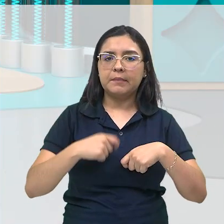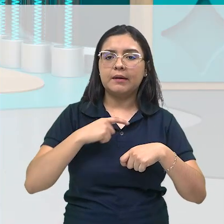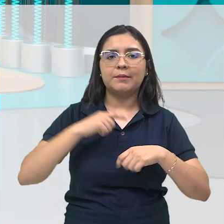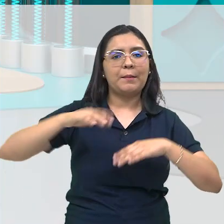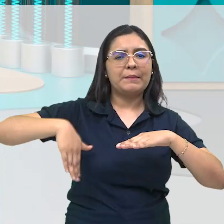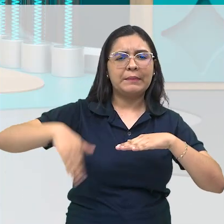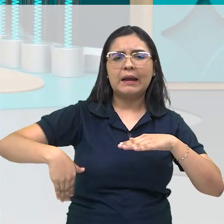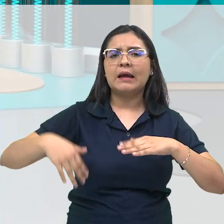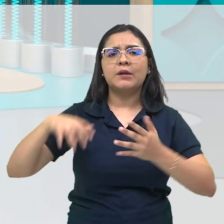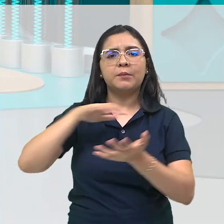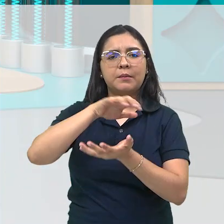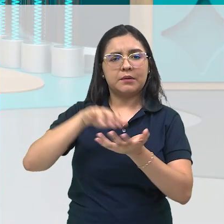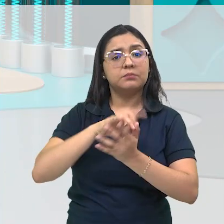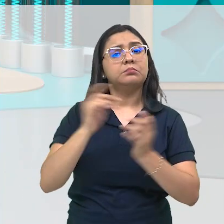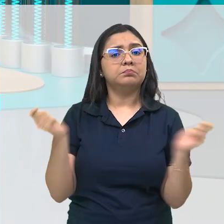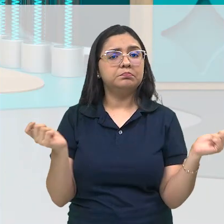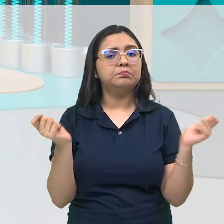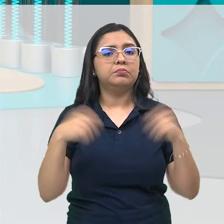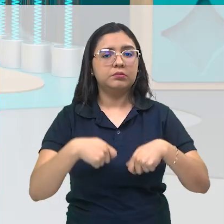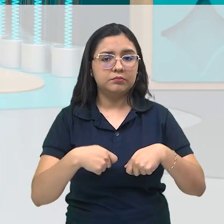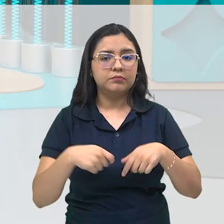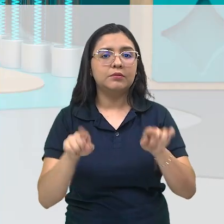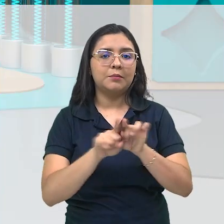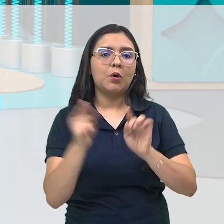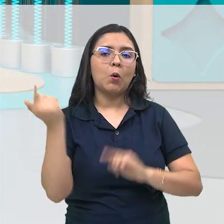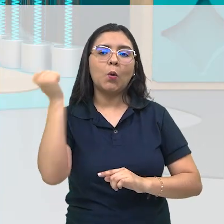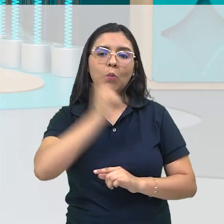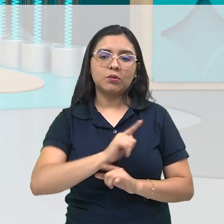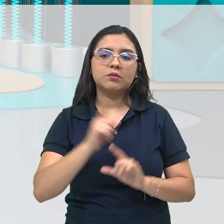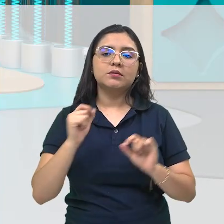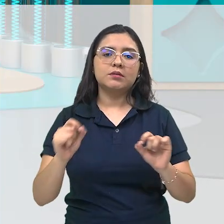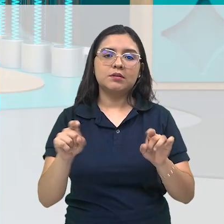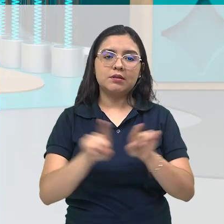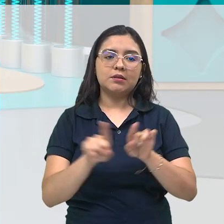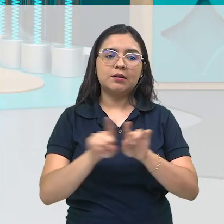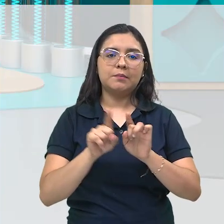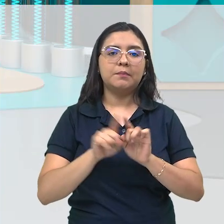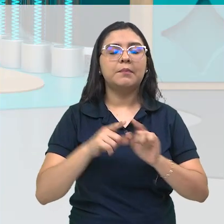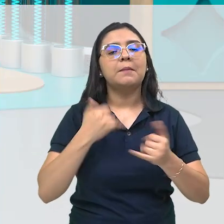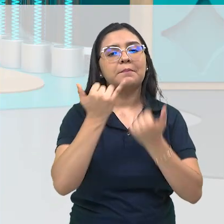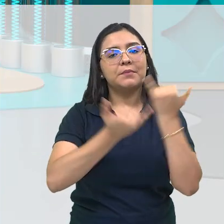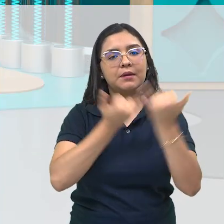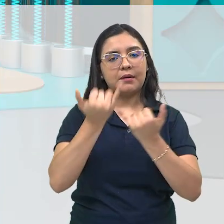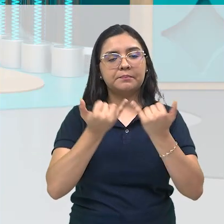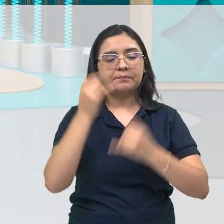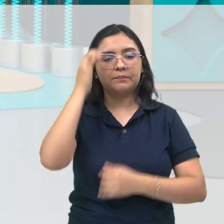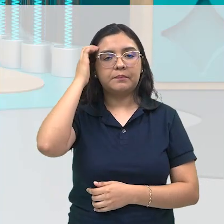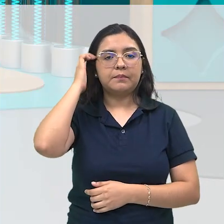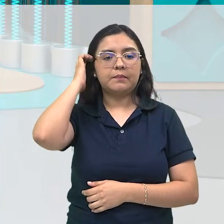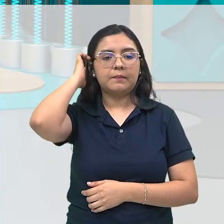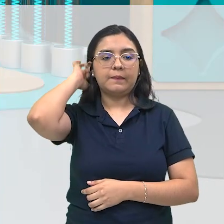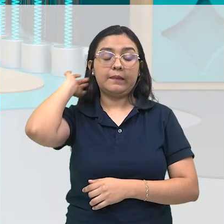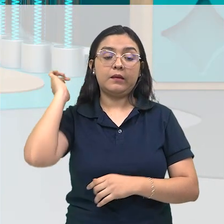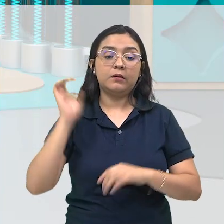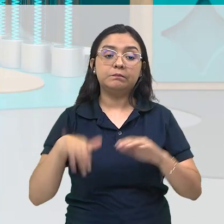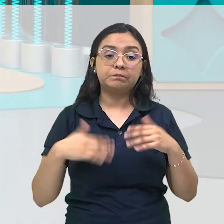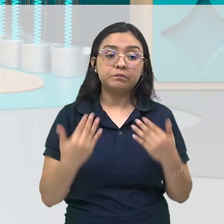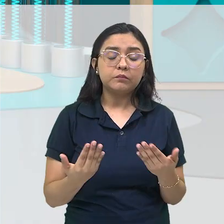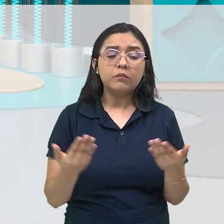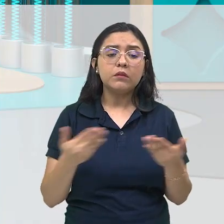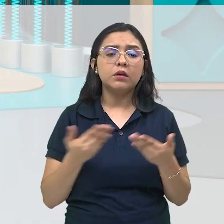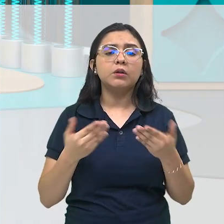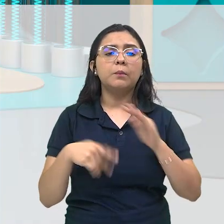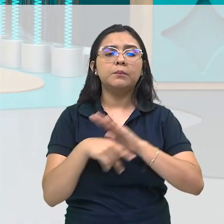numa praça. Dá para você conseguir reproduzir a dinâmica de um beisebol. Bom, então